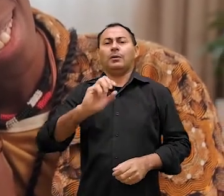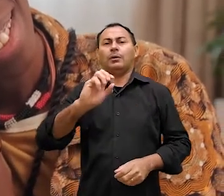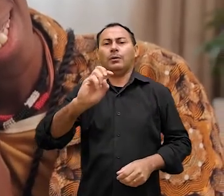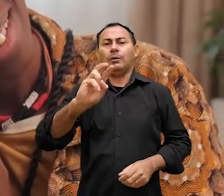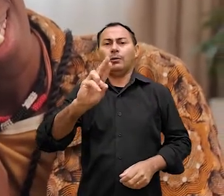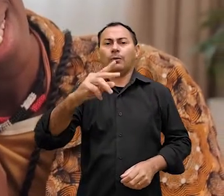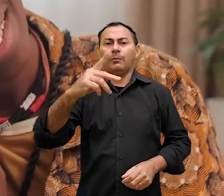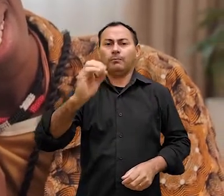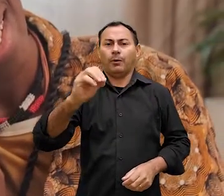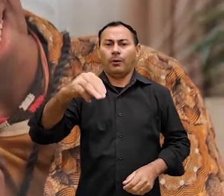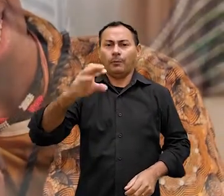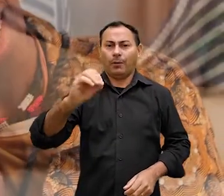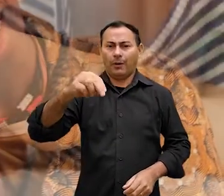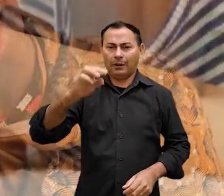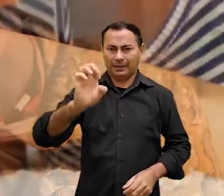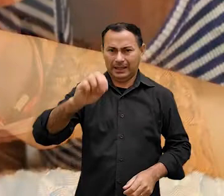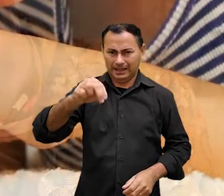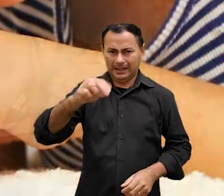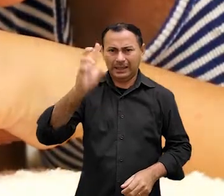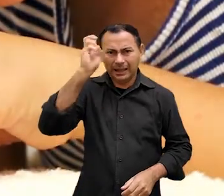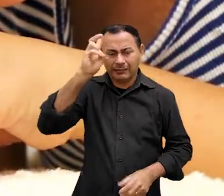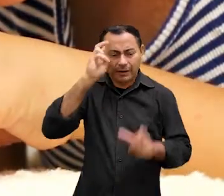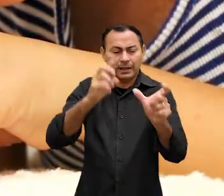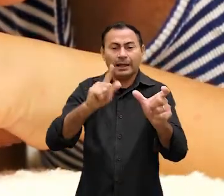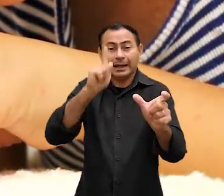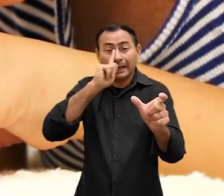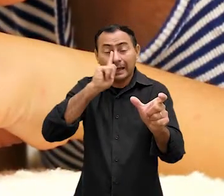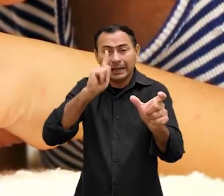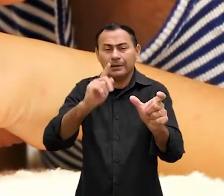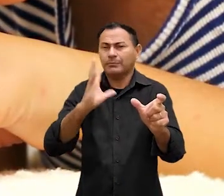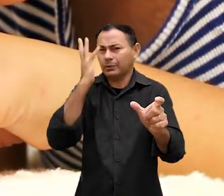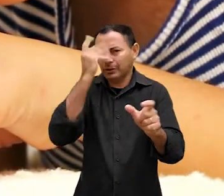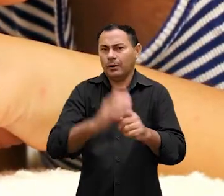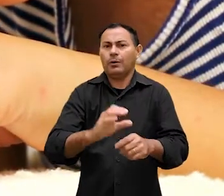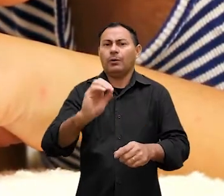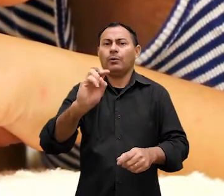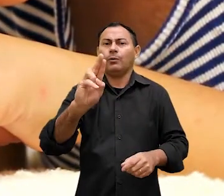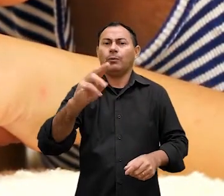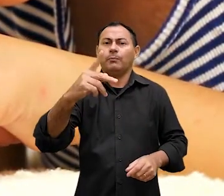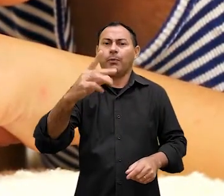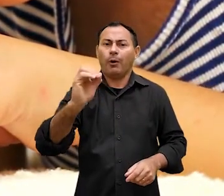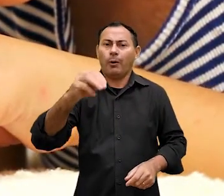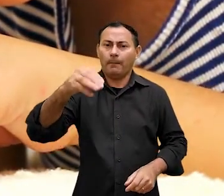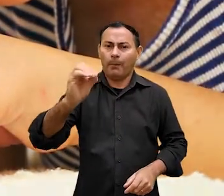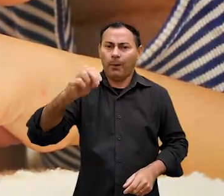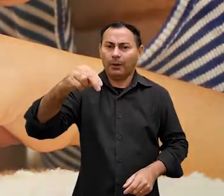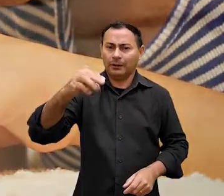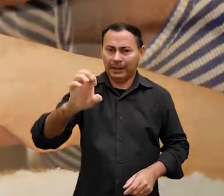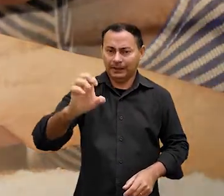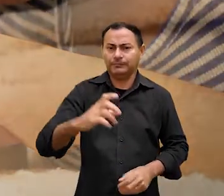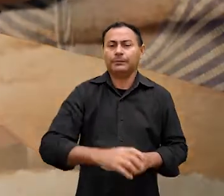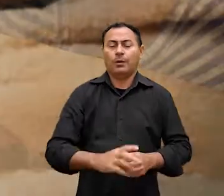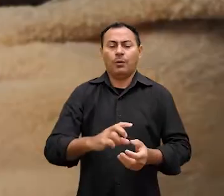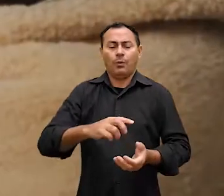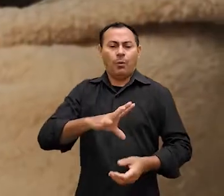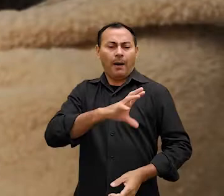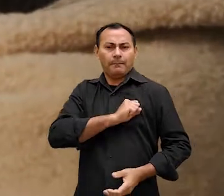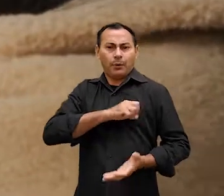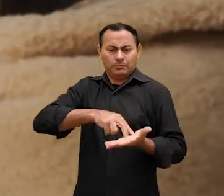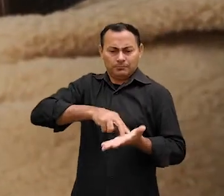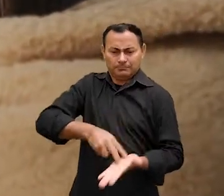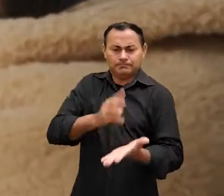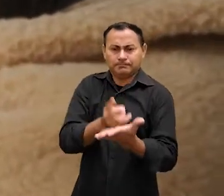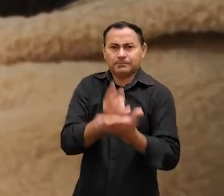lembram? O amor. Essa é uma palavra grega muito bonita, upomone. O amor persevera porque